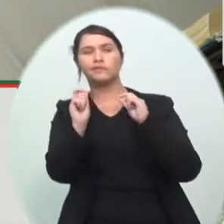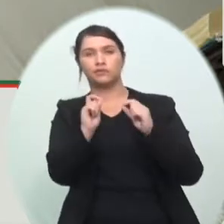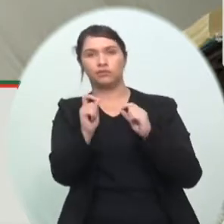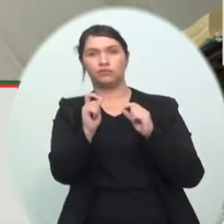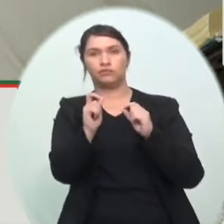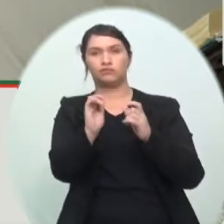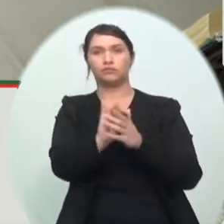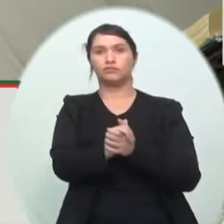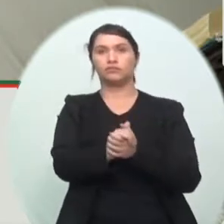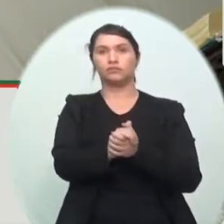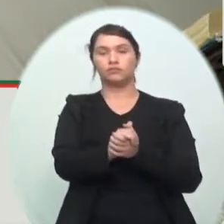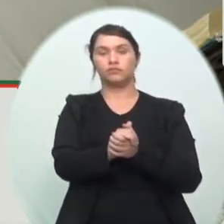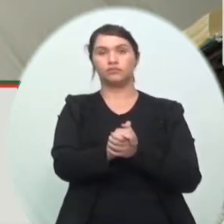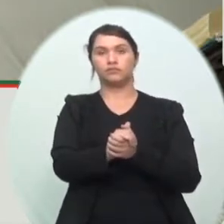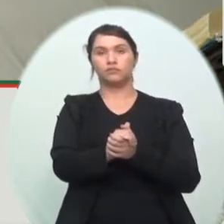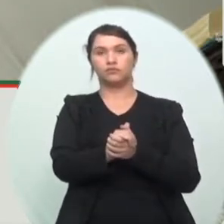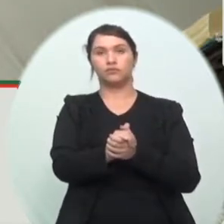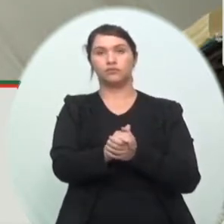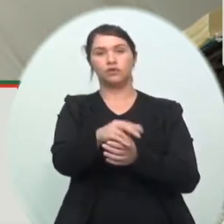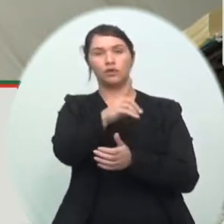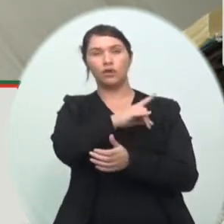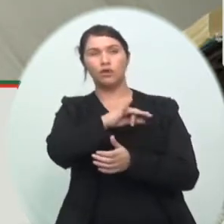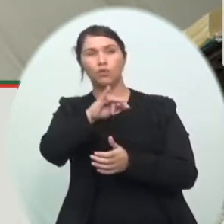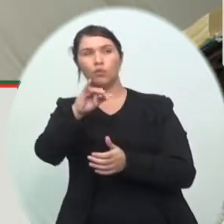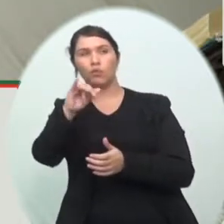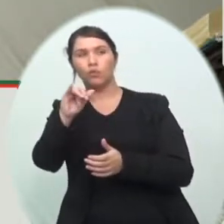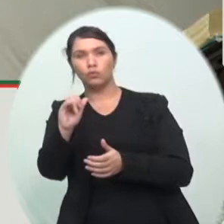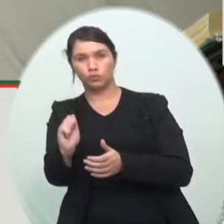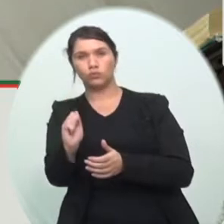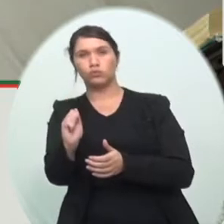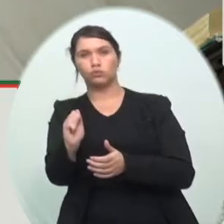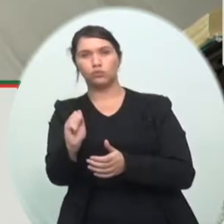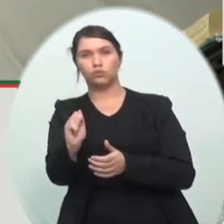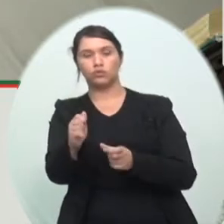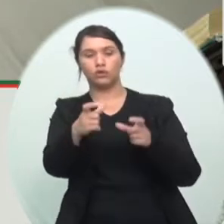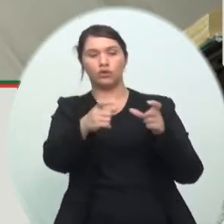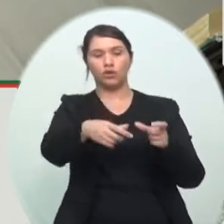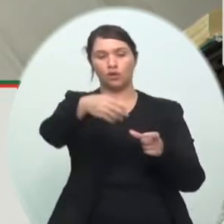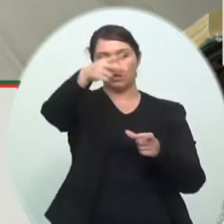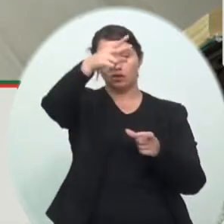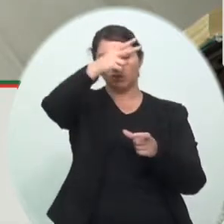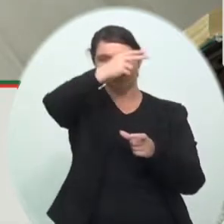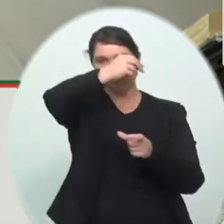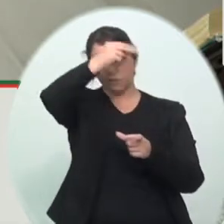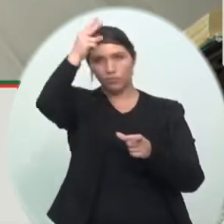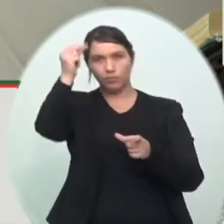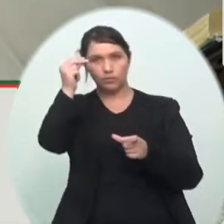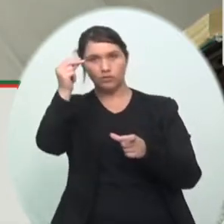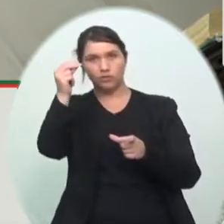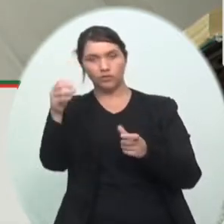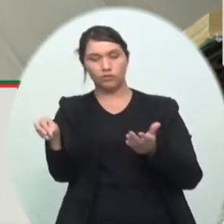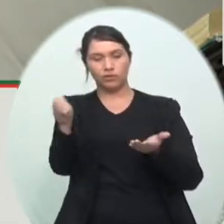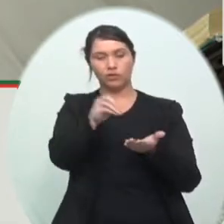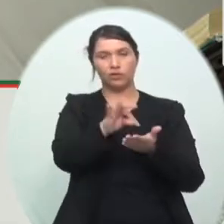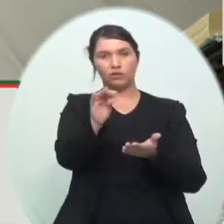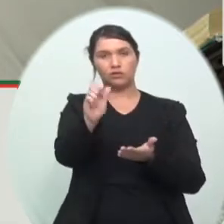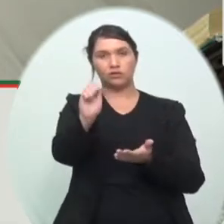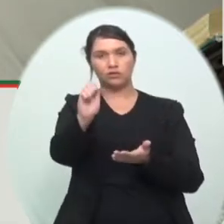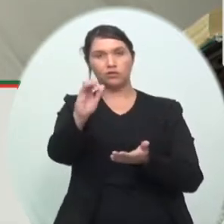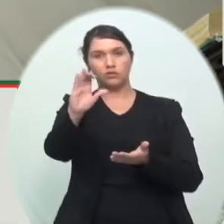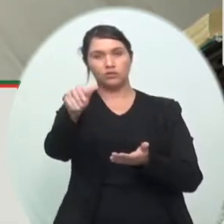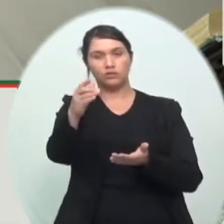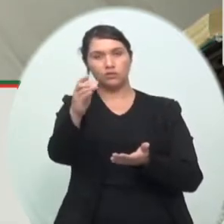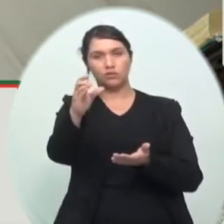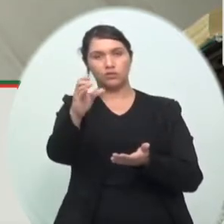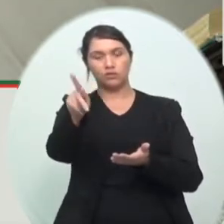existe programação na Prefeitura Municipal para colocação de tachões, permitindo a passagem de um único veículo na